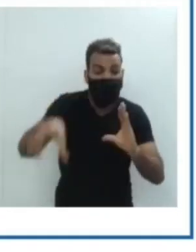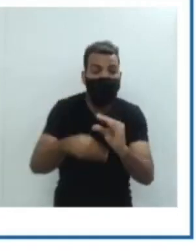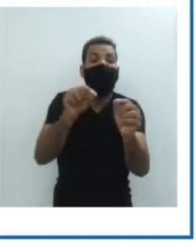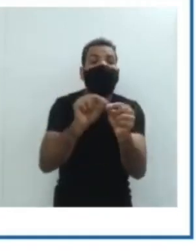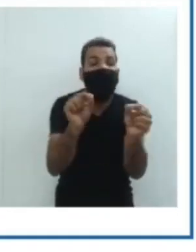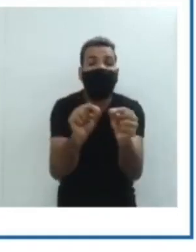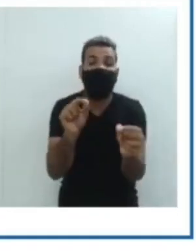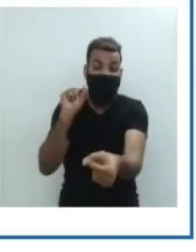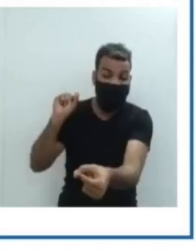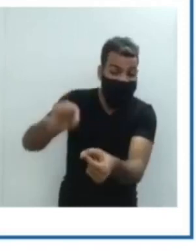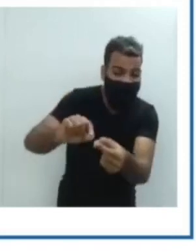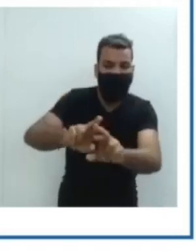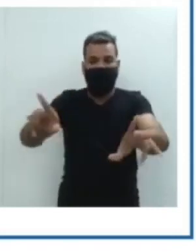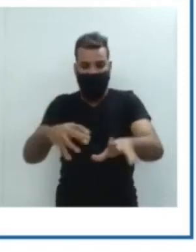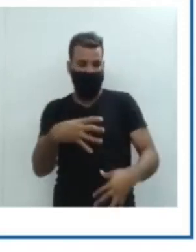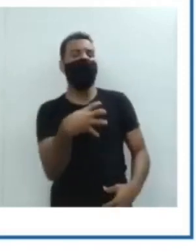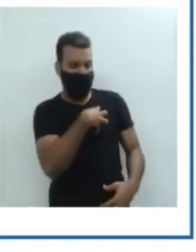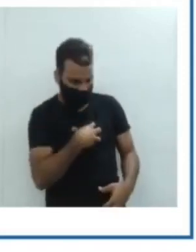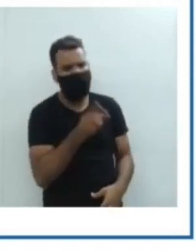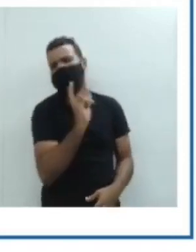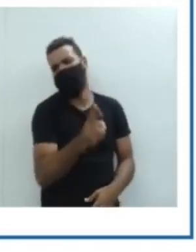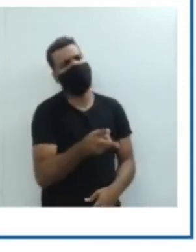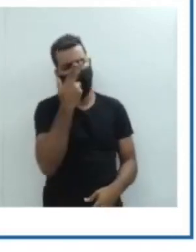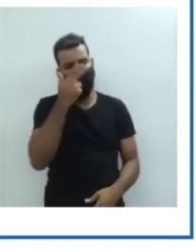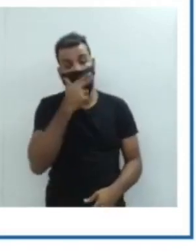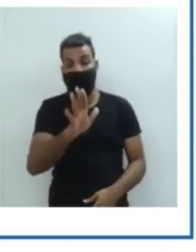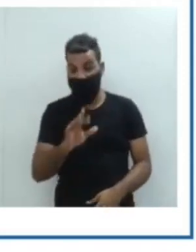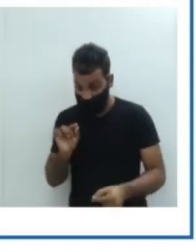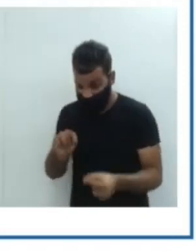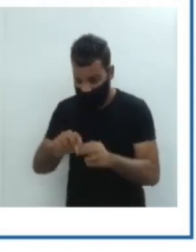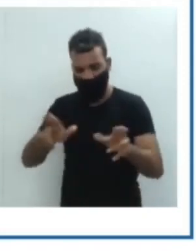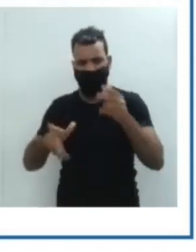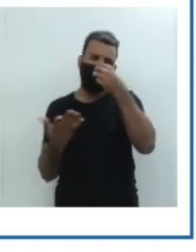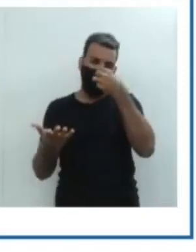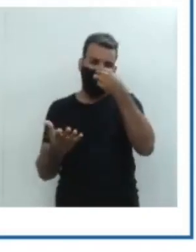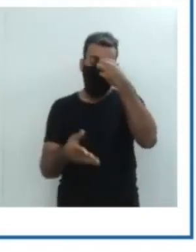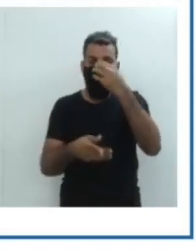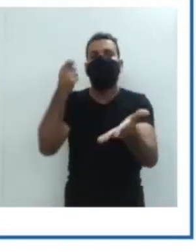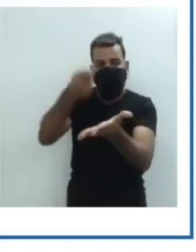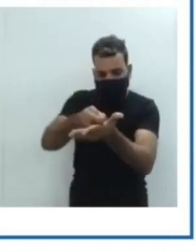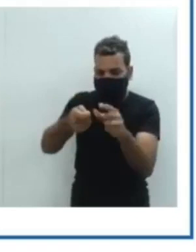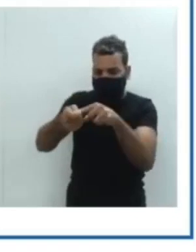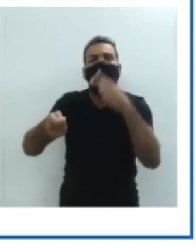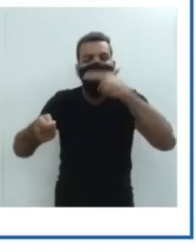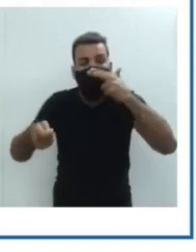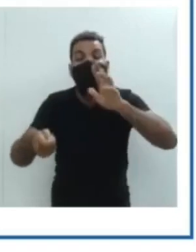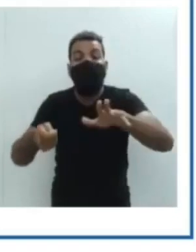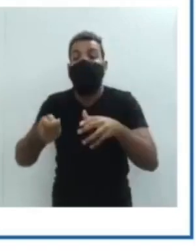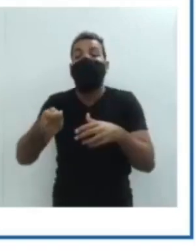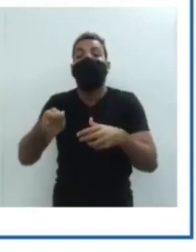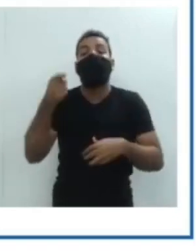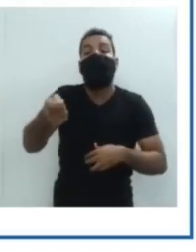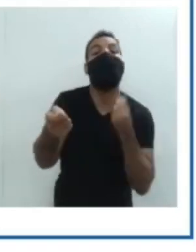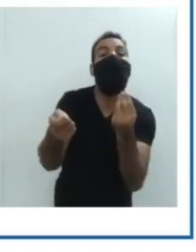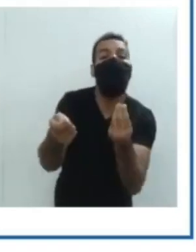na classe prato forma de pagamento a implementação vai ser através de cartão cartão de crédito ou débito ou dinheiro